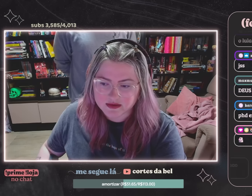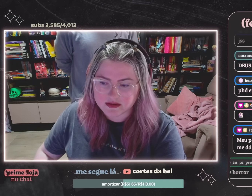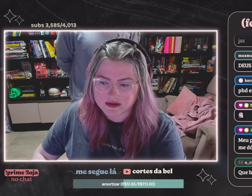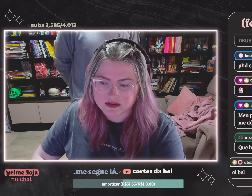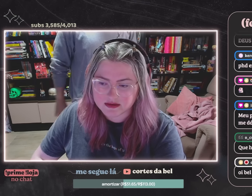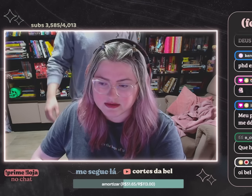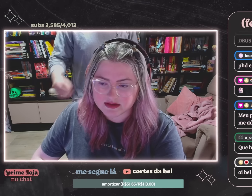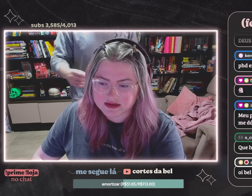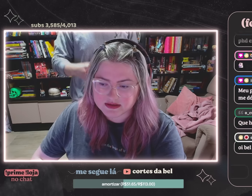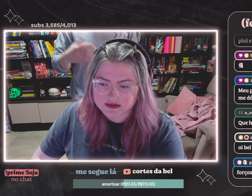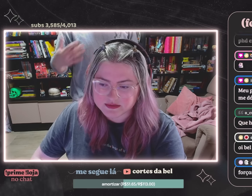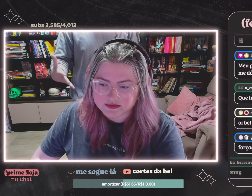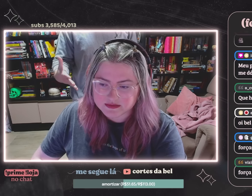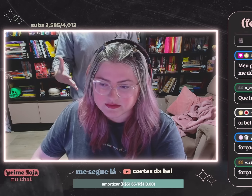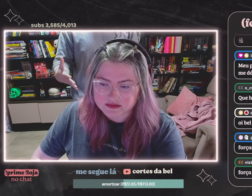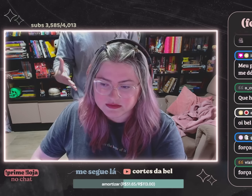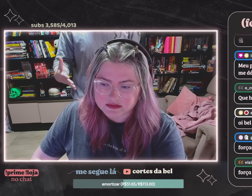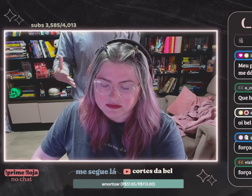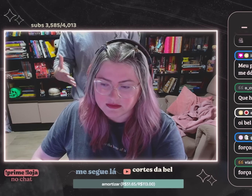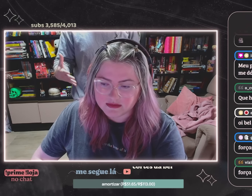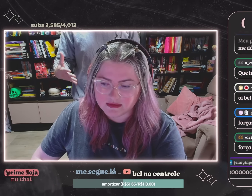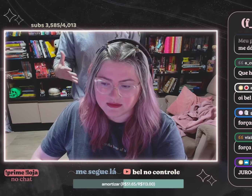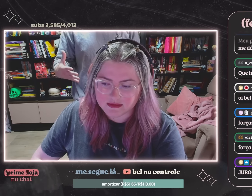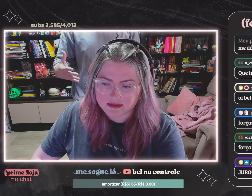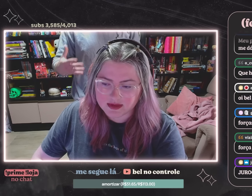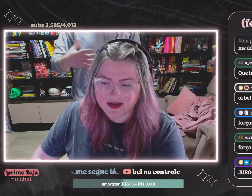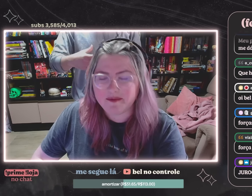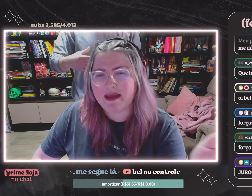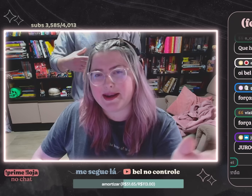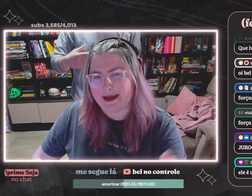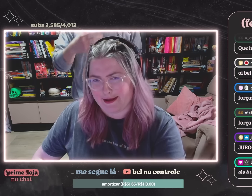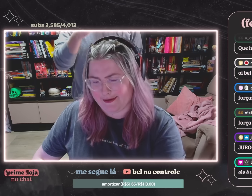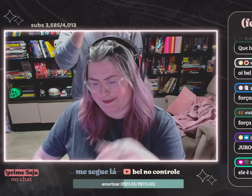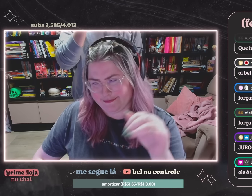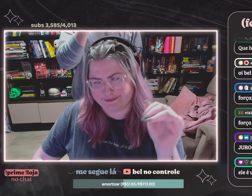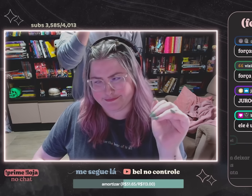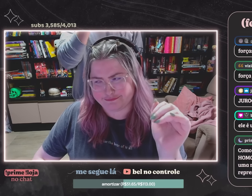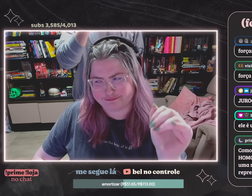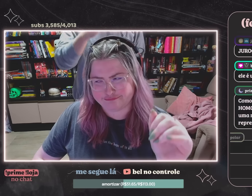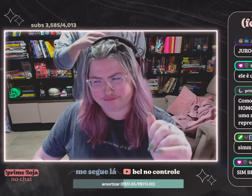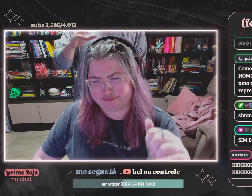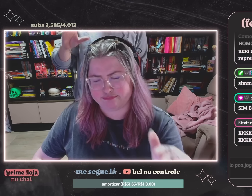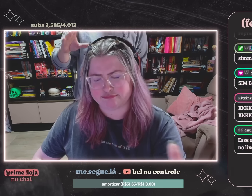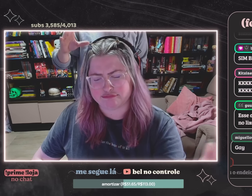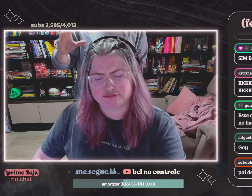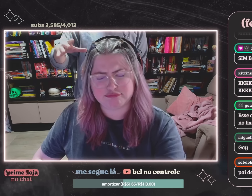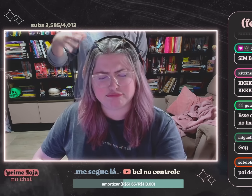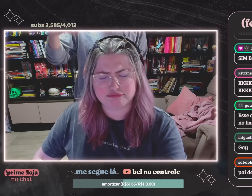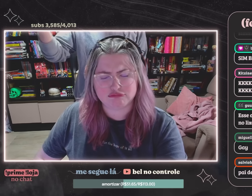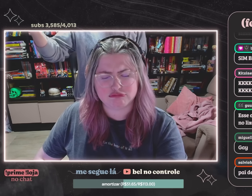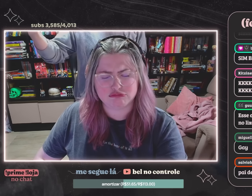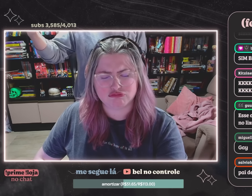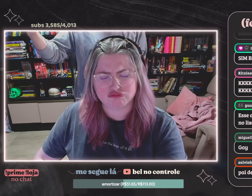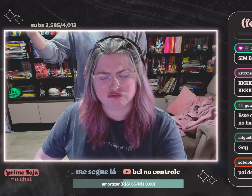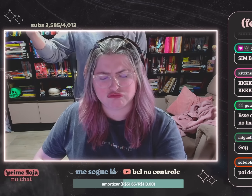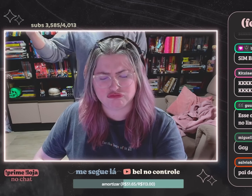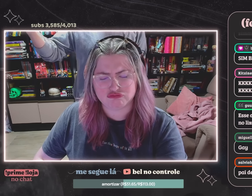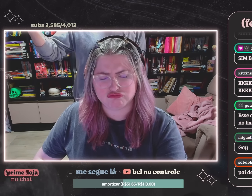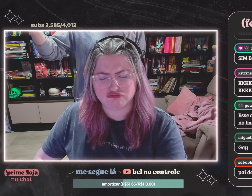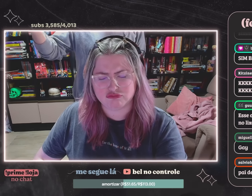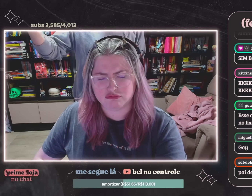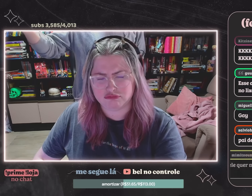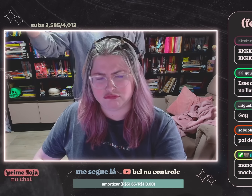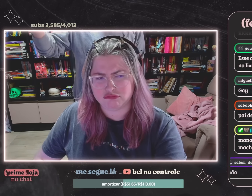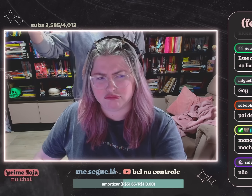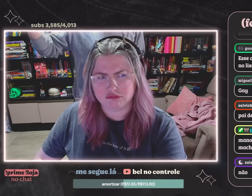é isso e tem muito jovem Liberal que sei lá que é Liberal é então que é funcionário de uma empresa grande